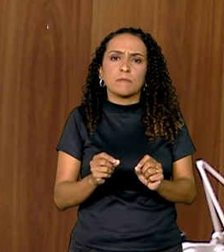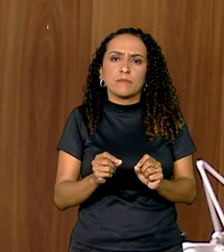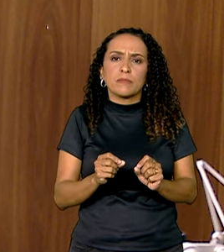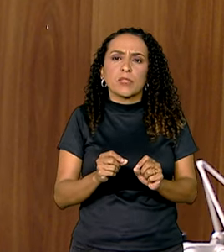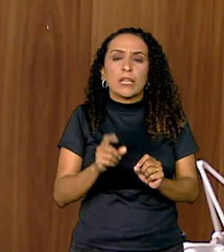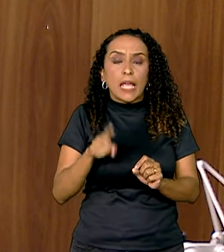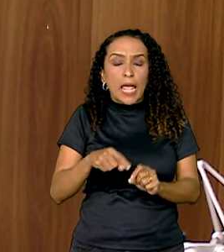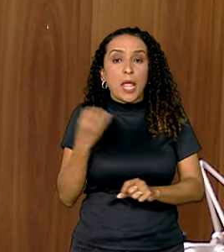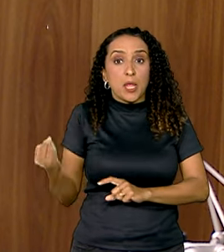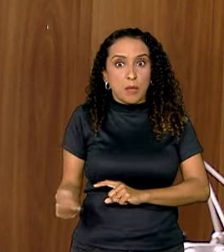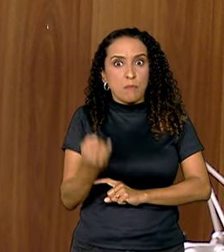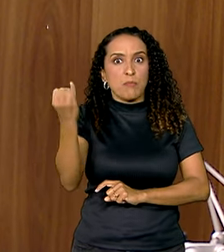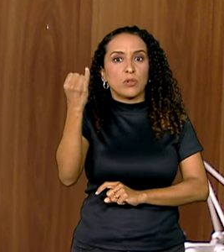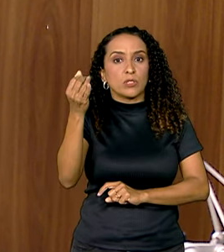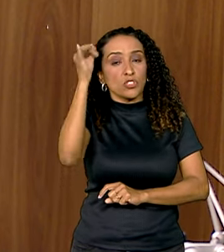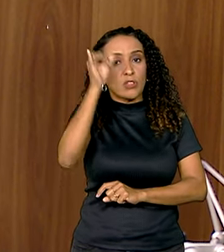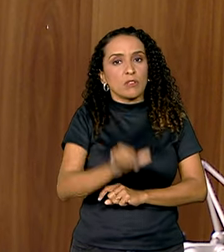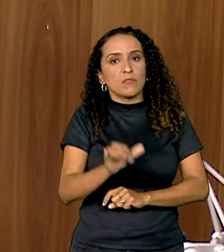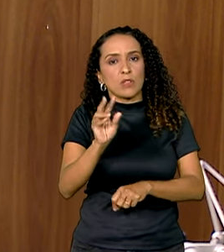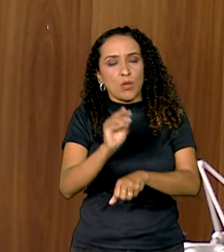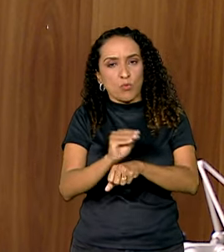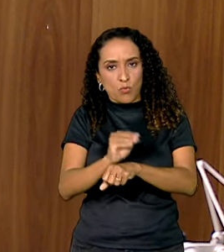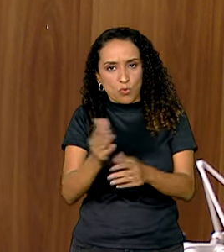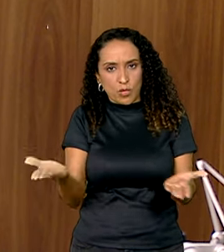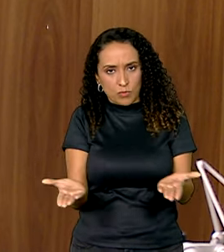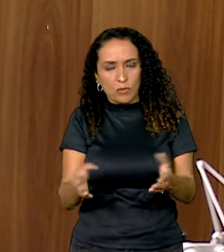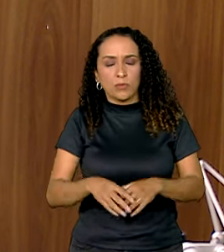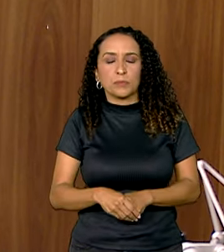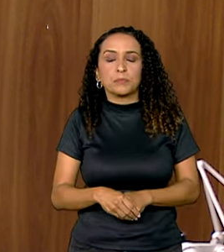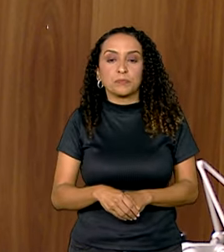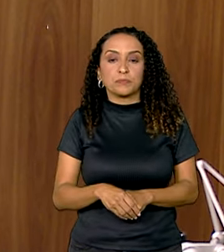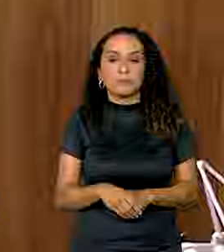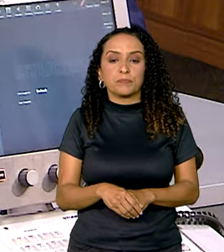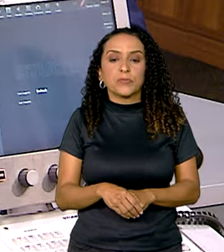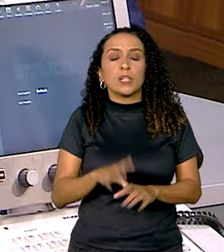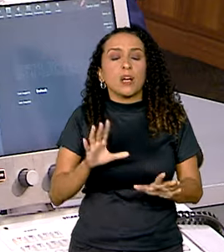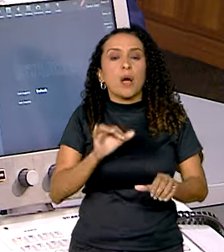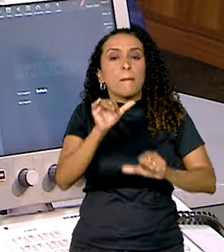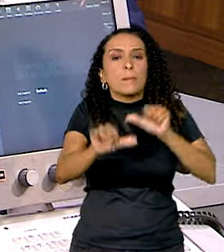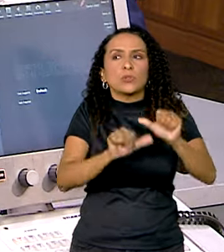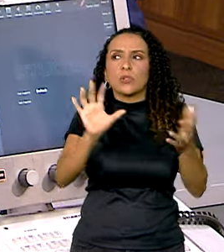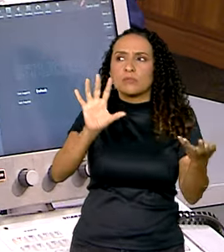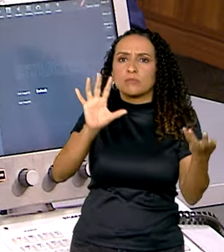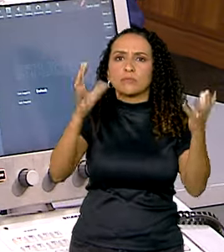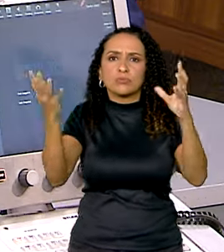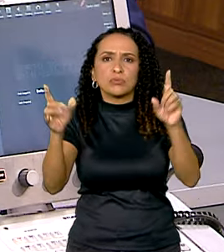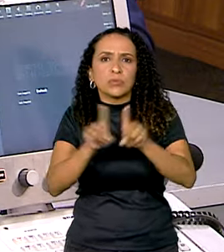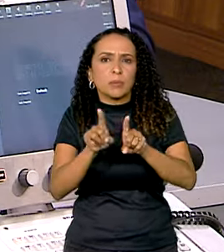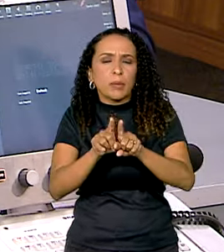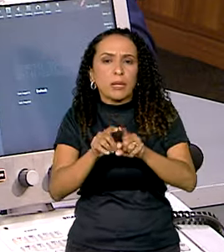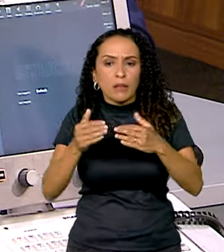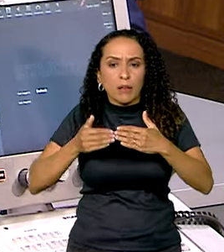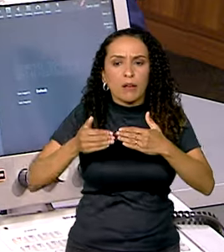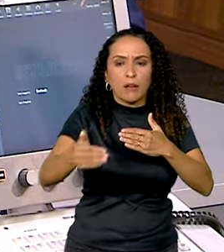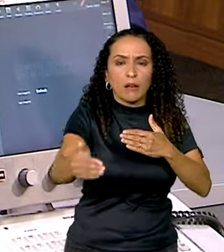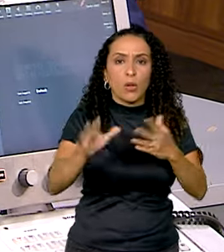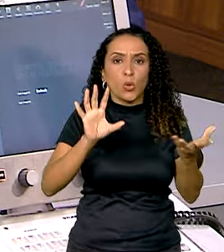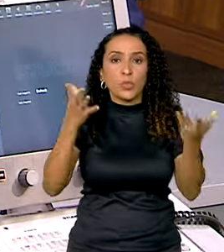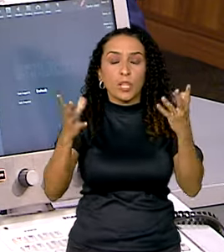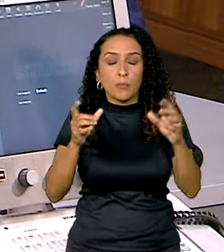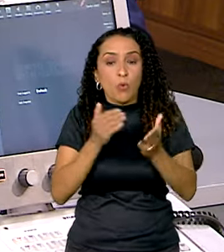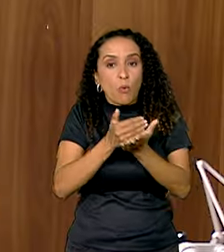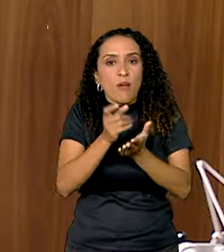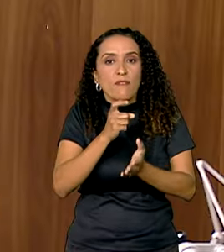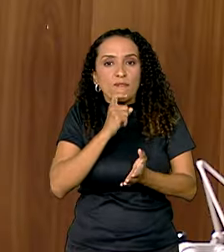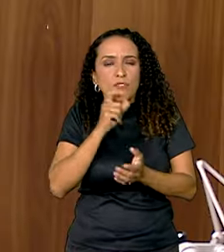medidas importantíssimas de cuidado nesse momento. Ministra, essa mudança de estação, né, a tendência daqui para frente é o tempo esfriar